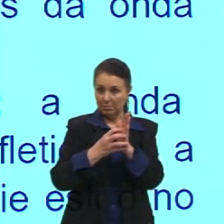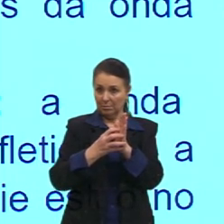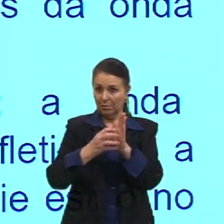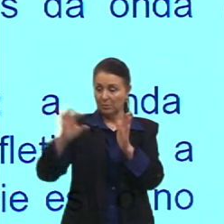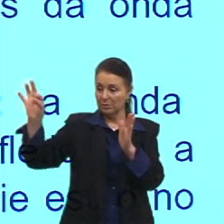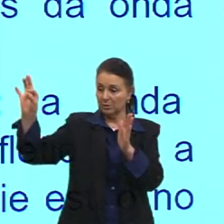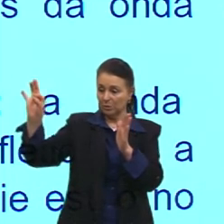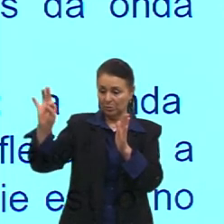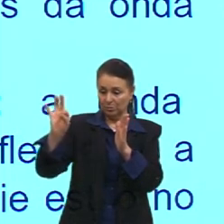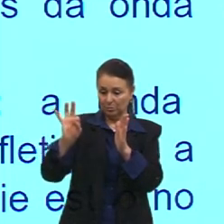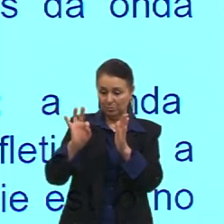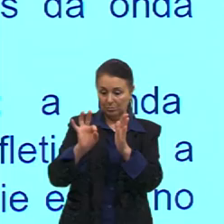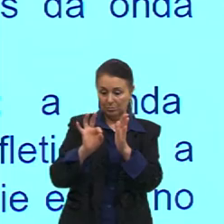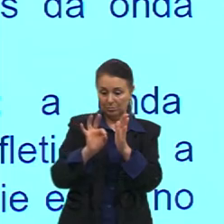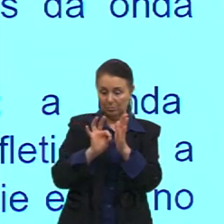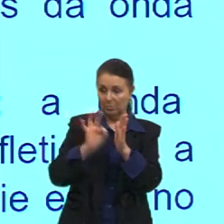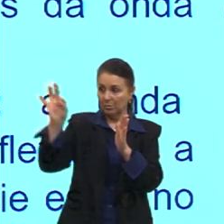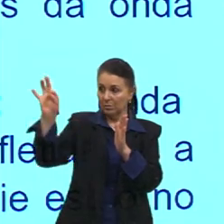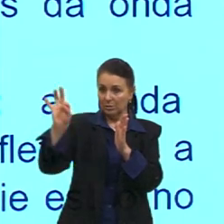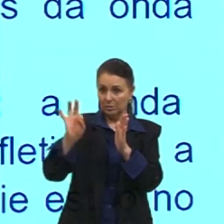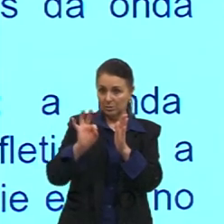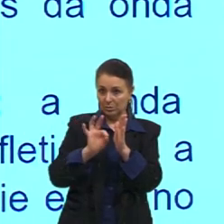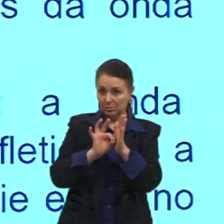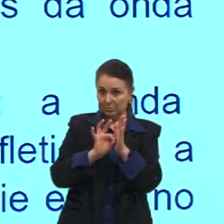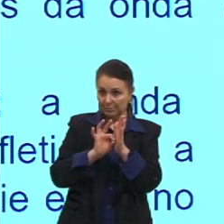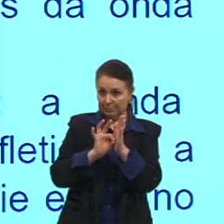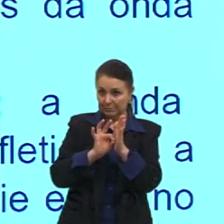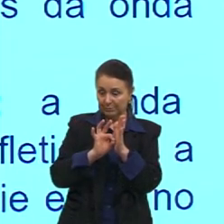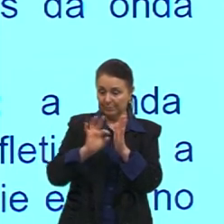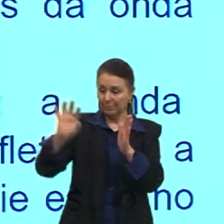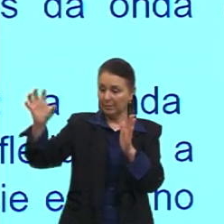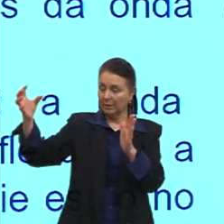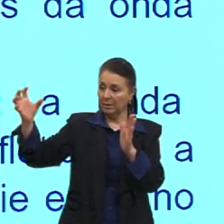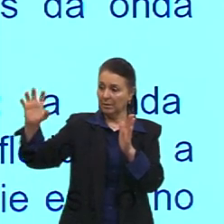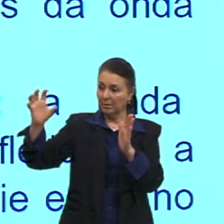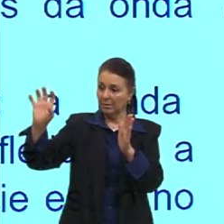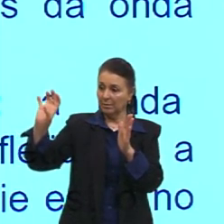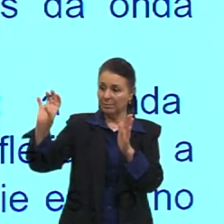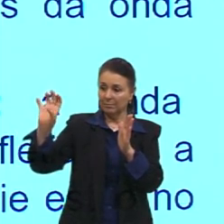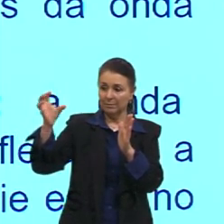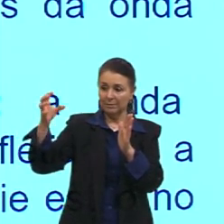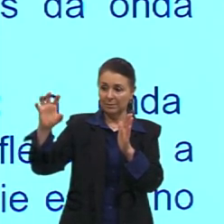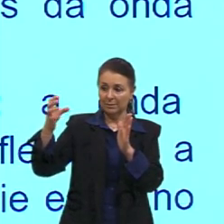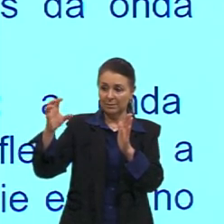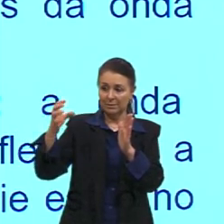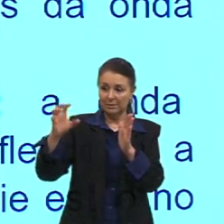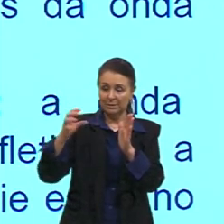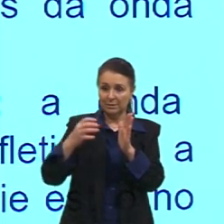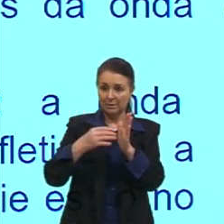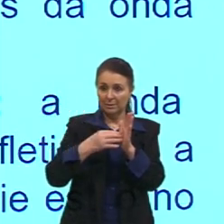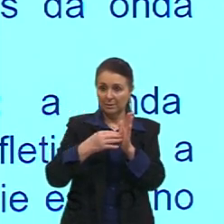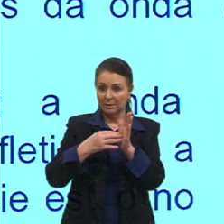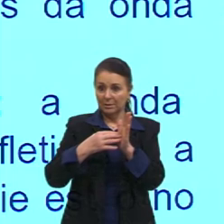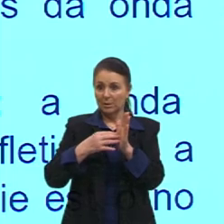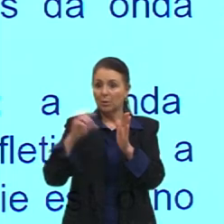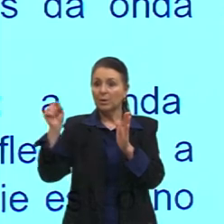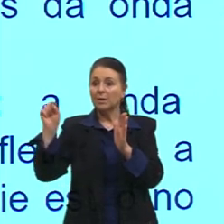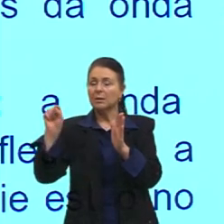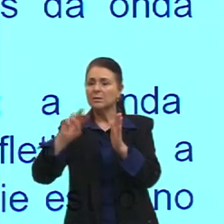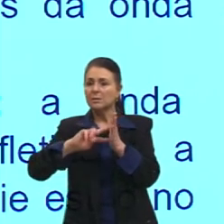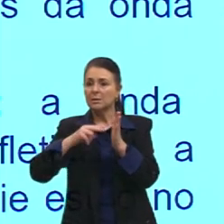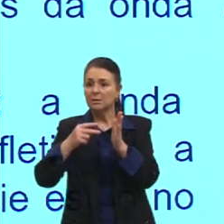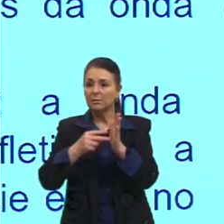sentido diagonal aqui, tá? Mas, ó, onda incidente. E aqui, o que são esses riscos aqui